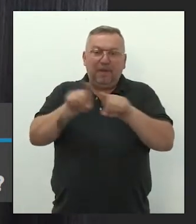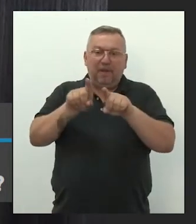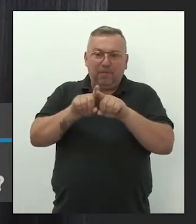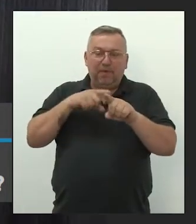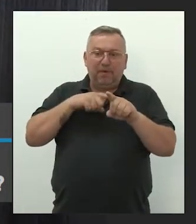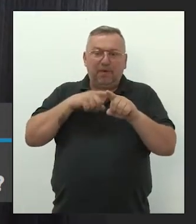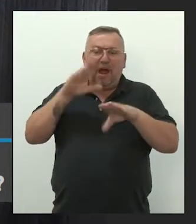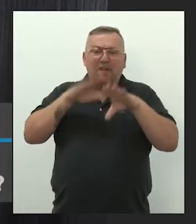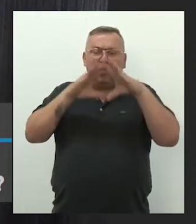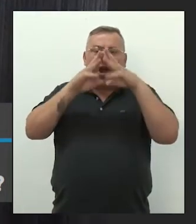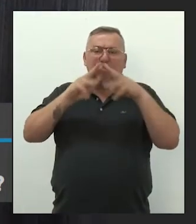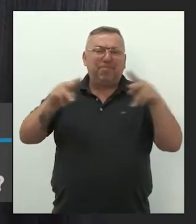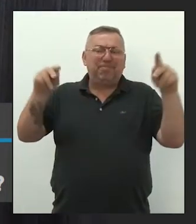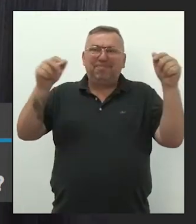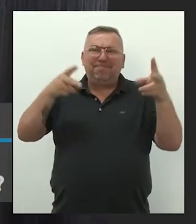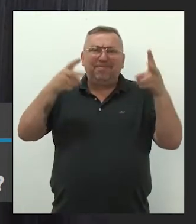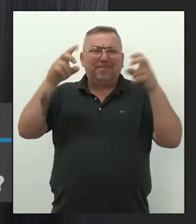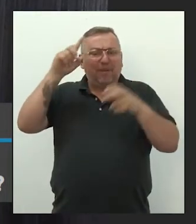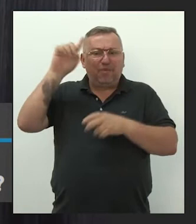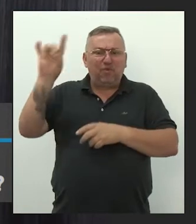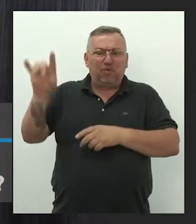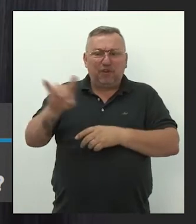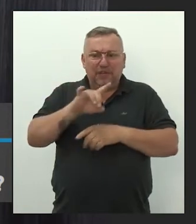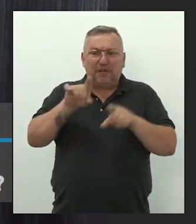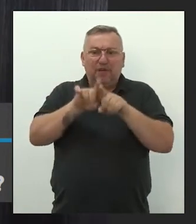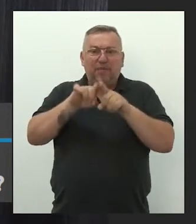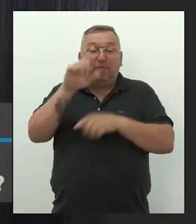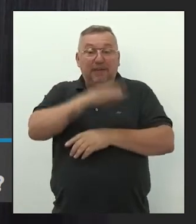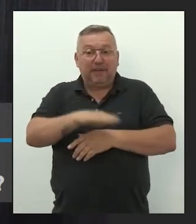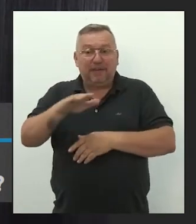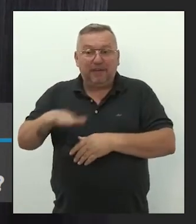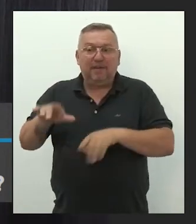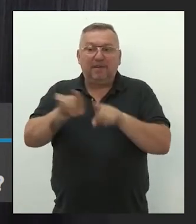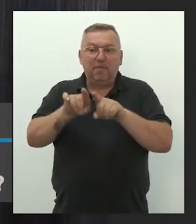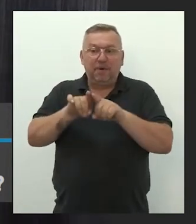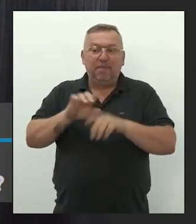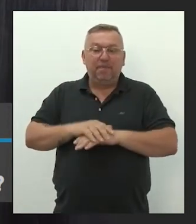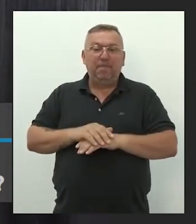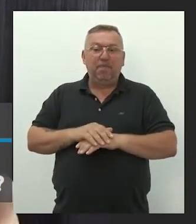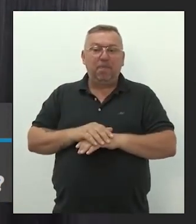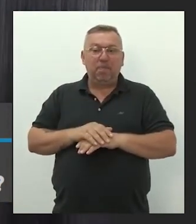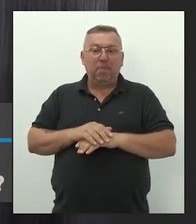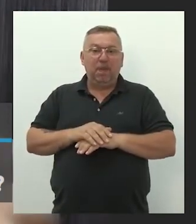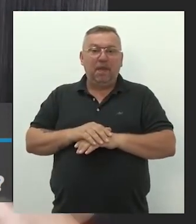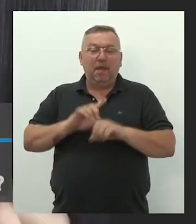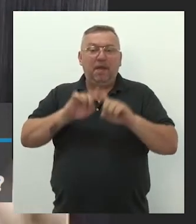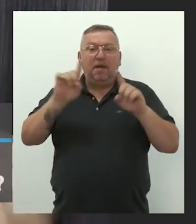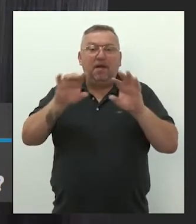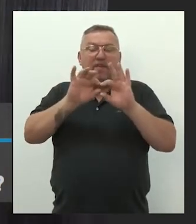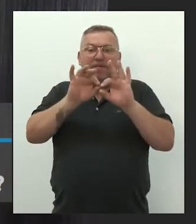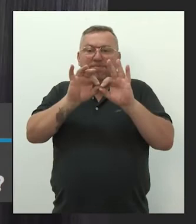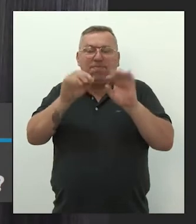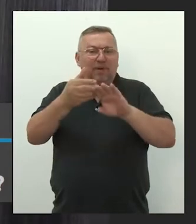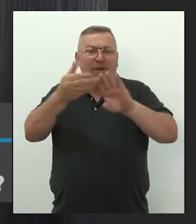muito abstrato, às vezes, no dia a dia, e principalmente para as crianças, né, Carol? E aí fica muito distante de